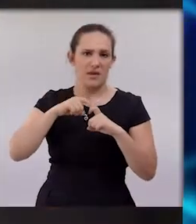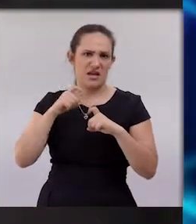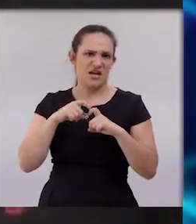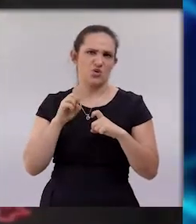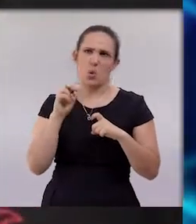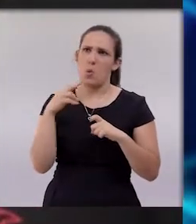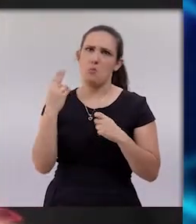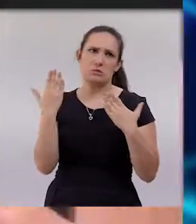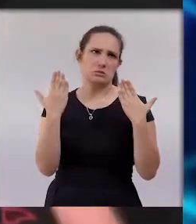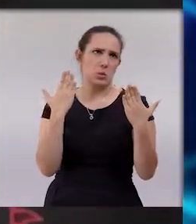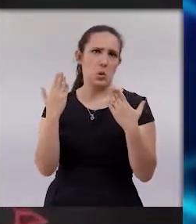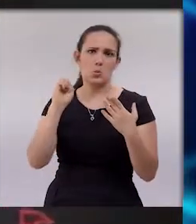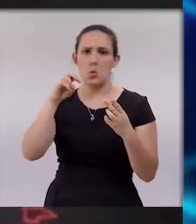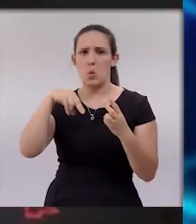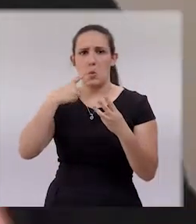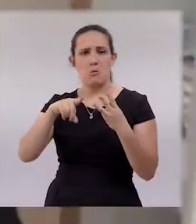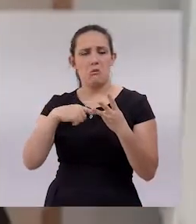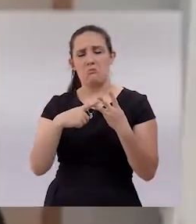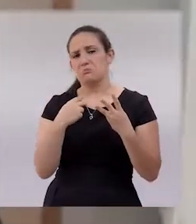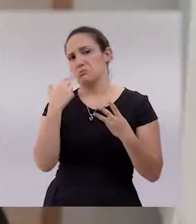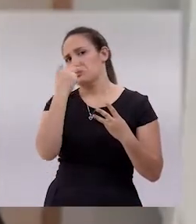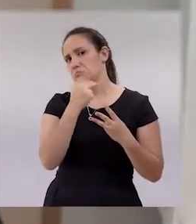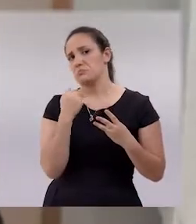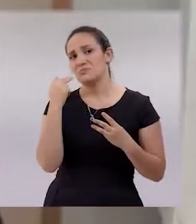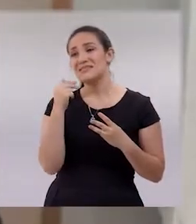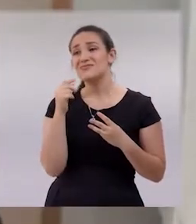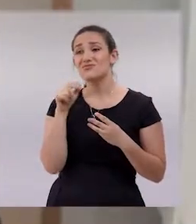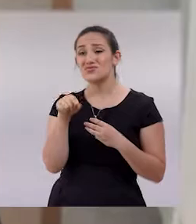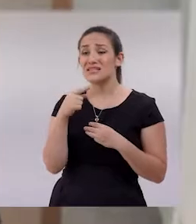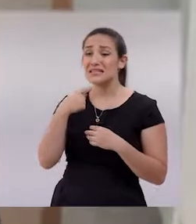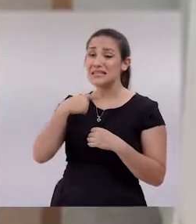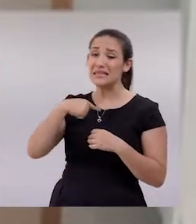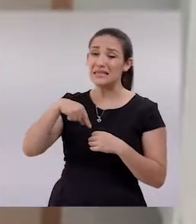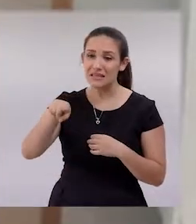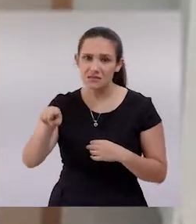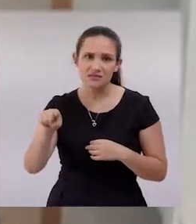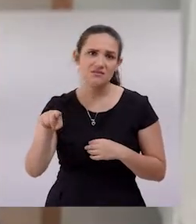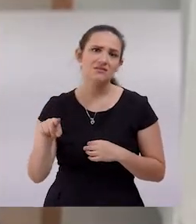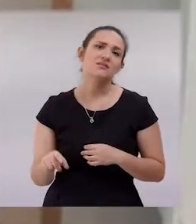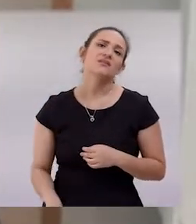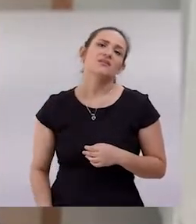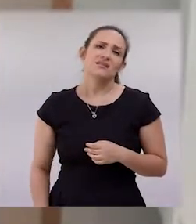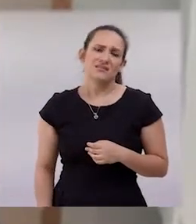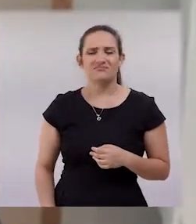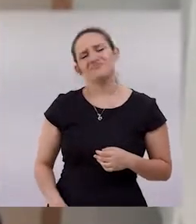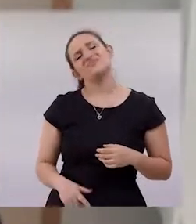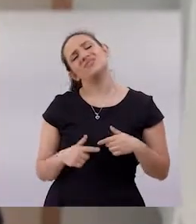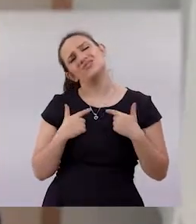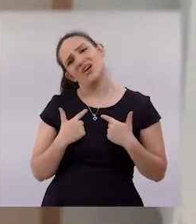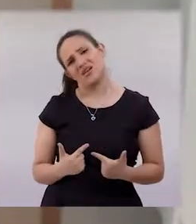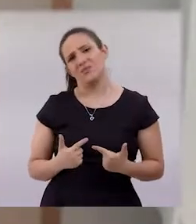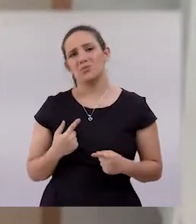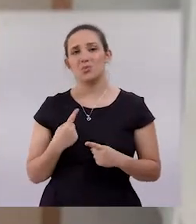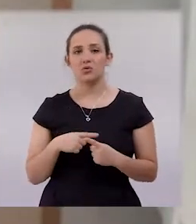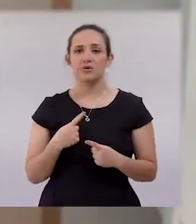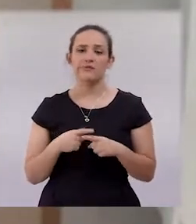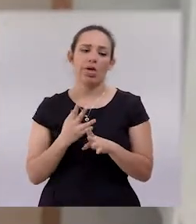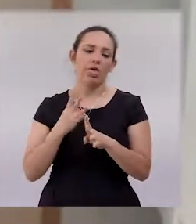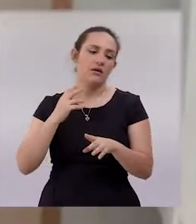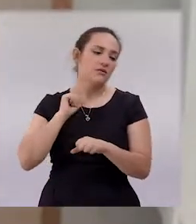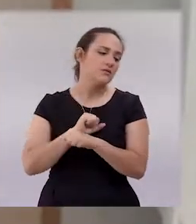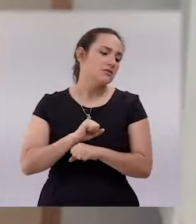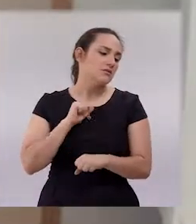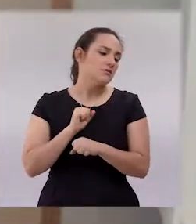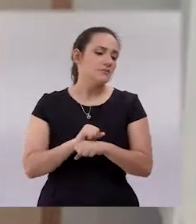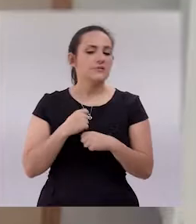seja num psicólogo, no nutricionista, é um ato que acaba sendo bastante chato para todo mundo,